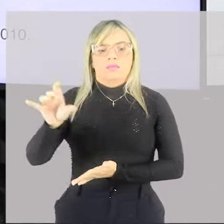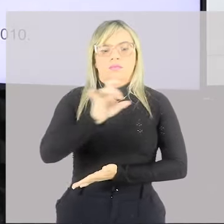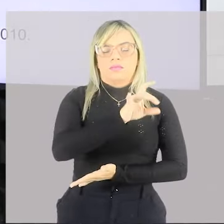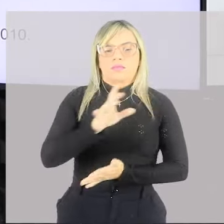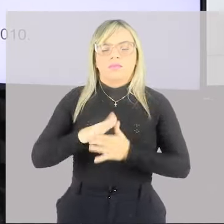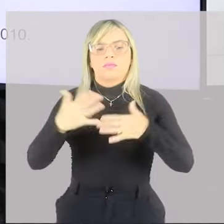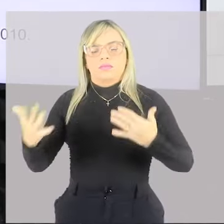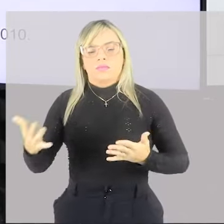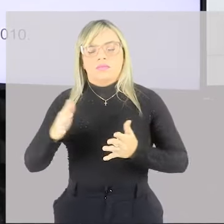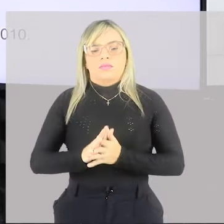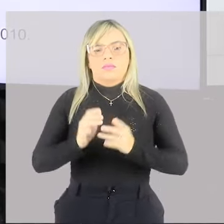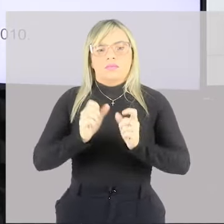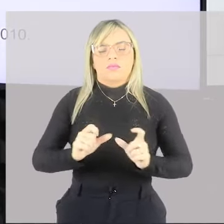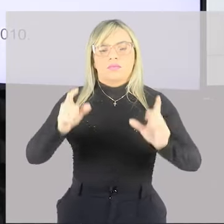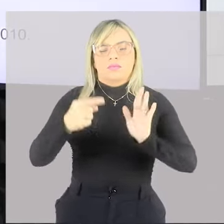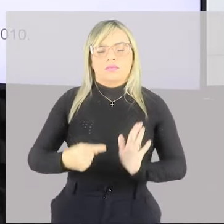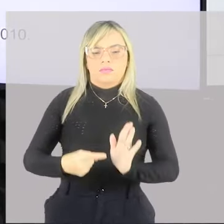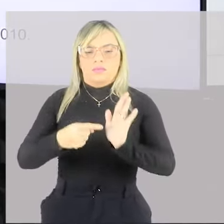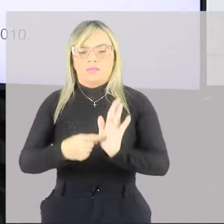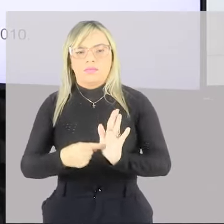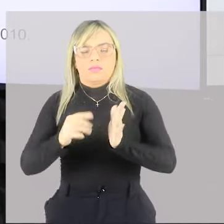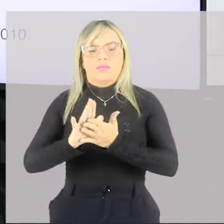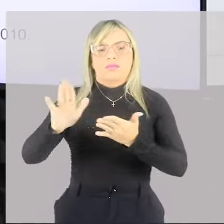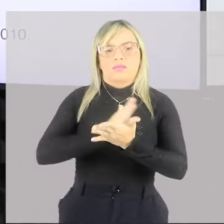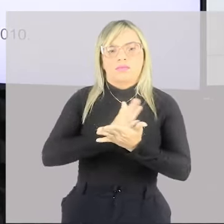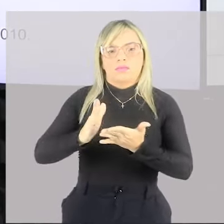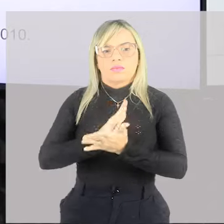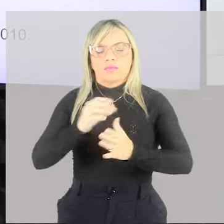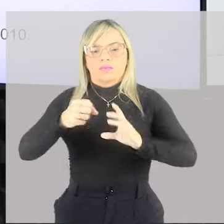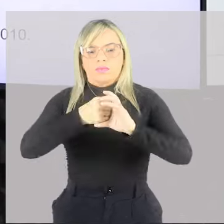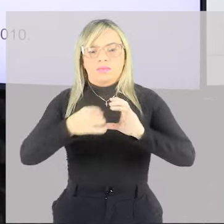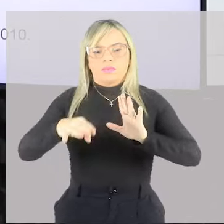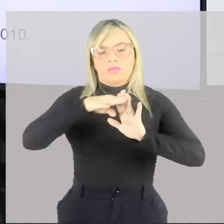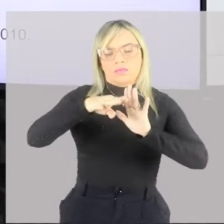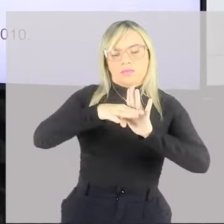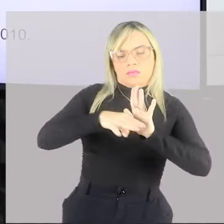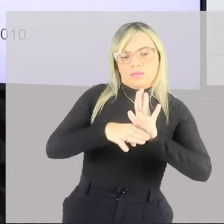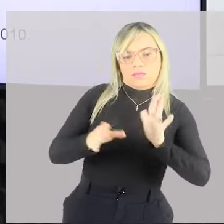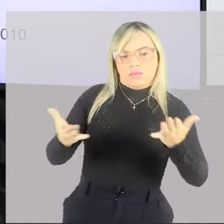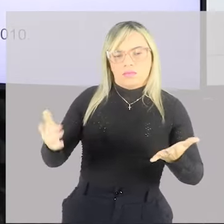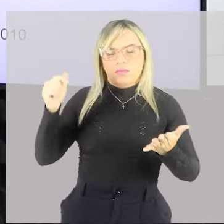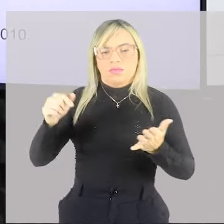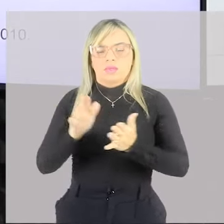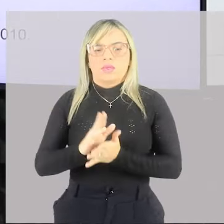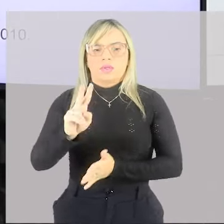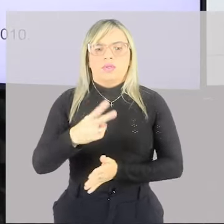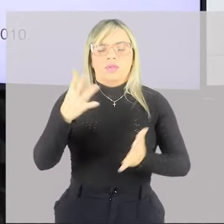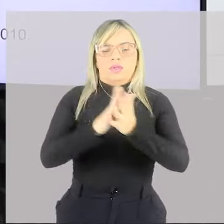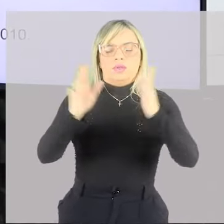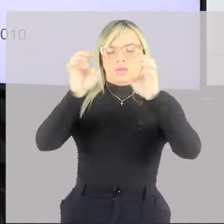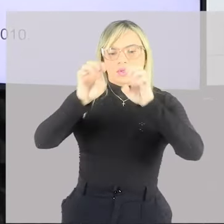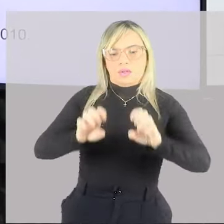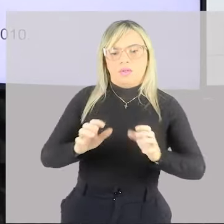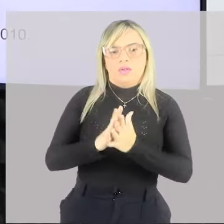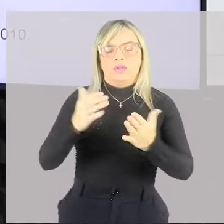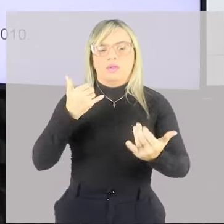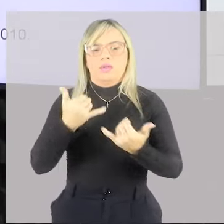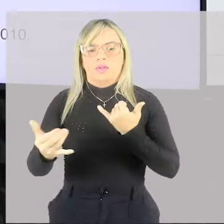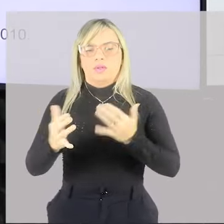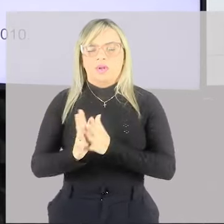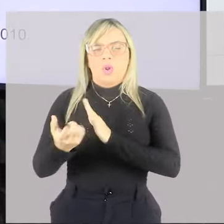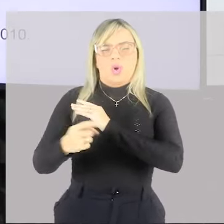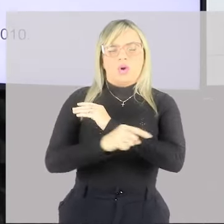seja eu só coloquei alguns pontos onde você tem um casamento de duas estruturas que parecem muito